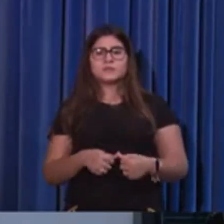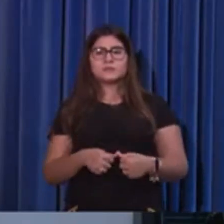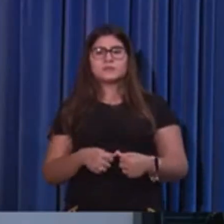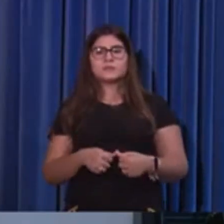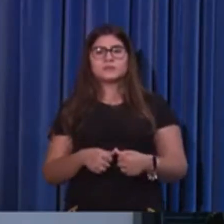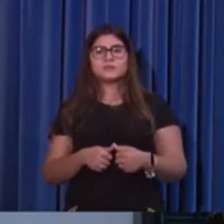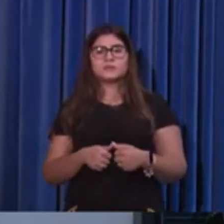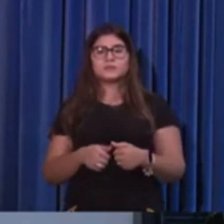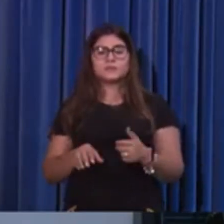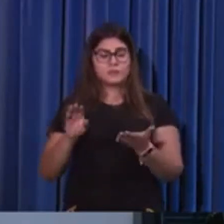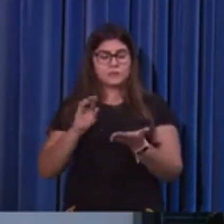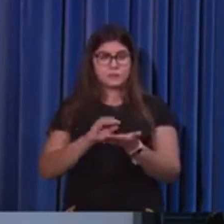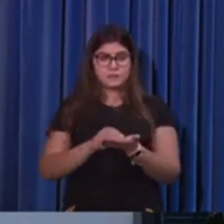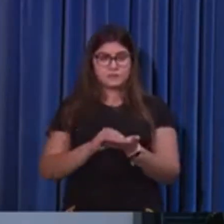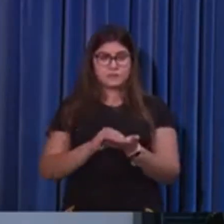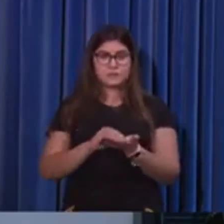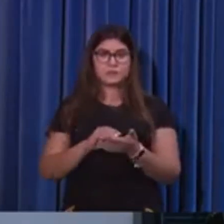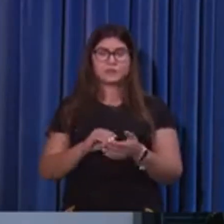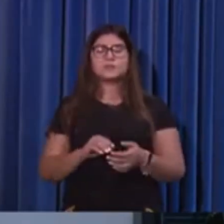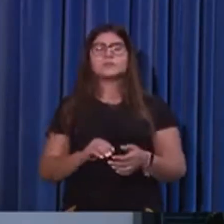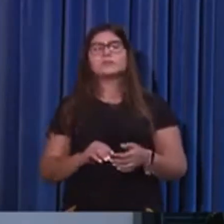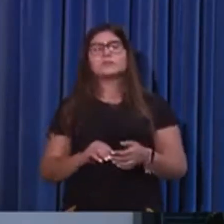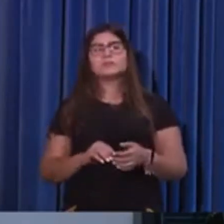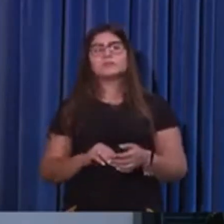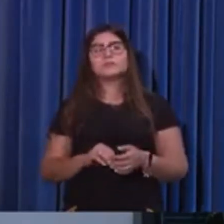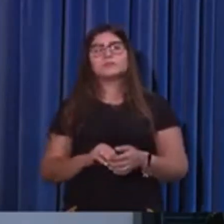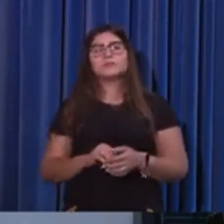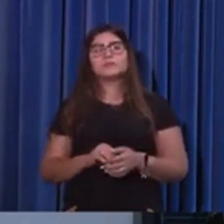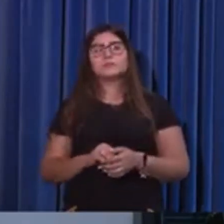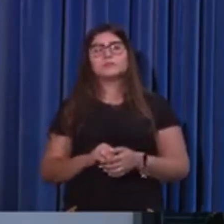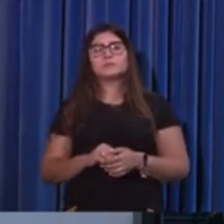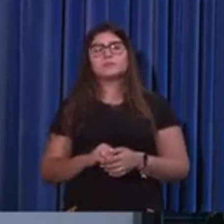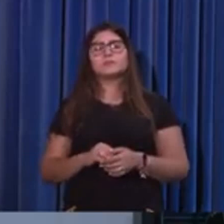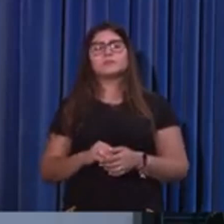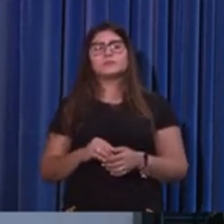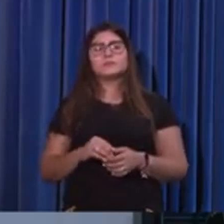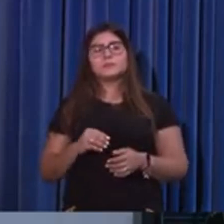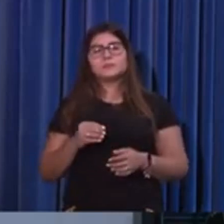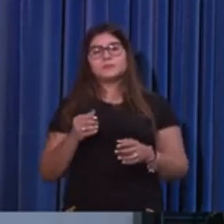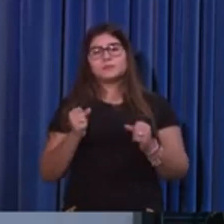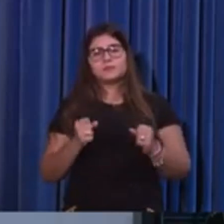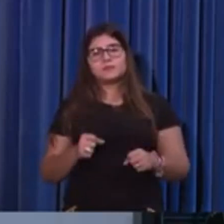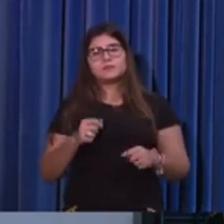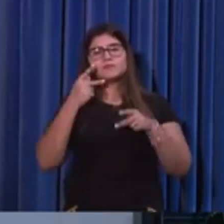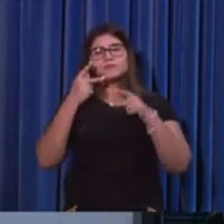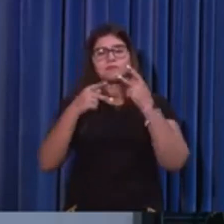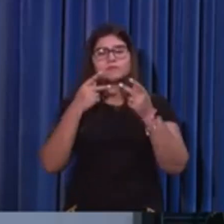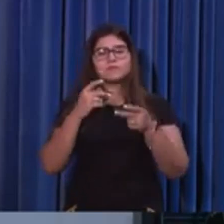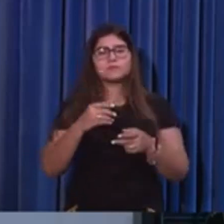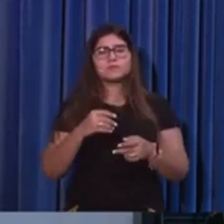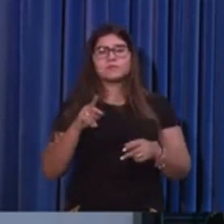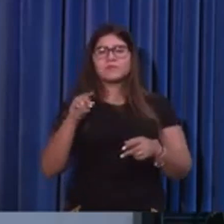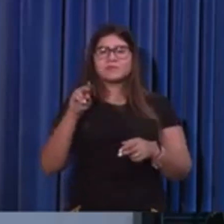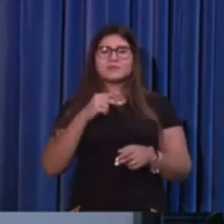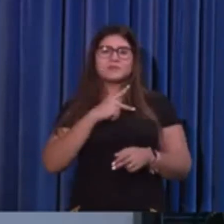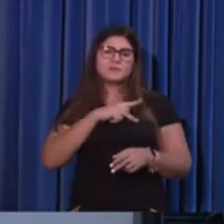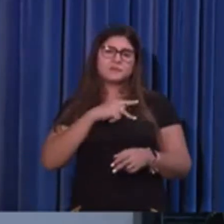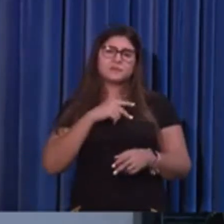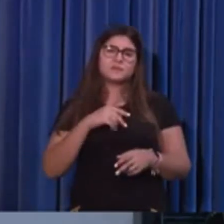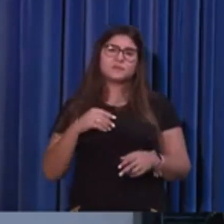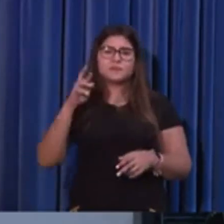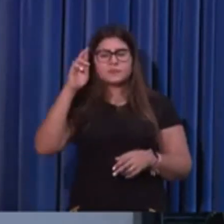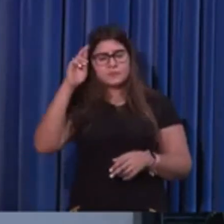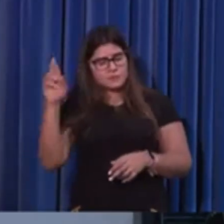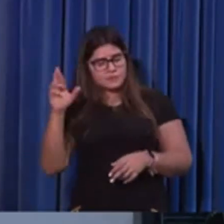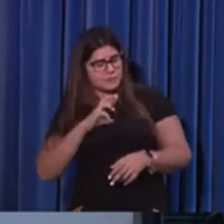sendo santificada. E quantas vezes nós podemos dizer, como o apóstolo Paulo disse: Senhor, tem misericórdia de